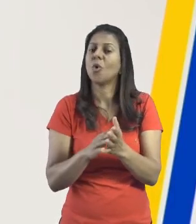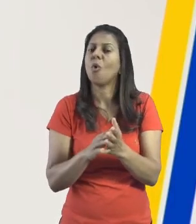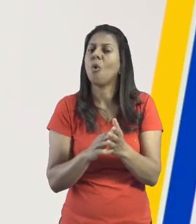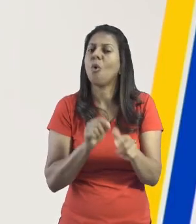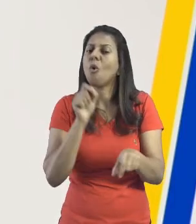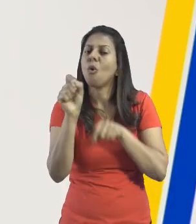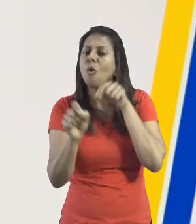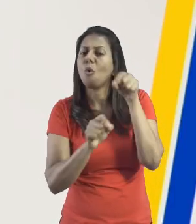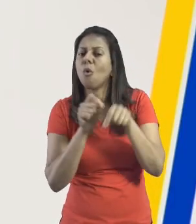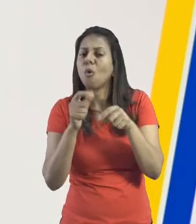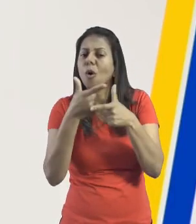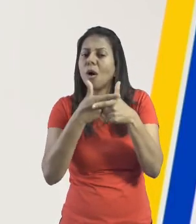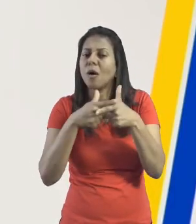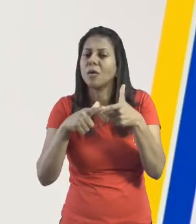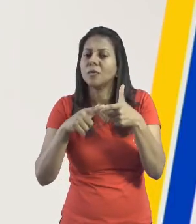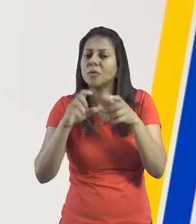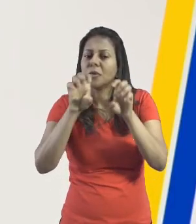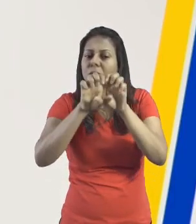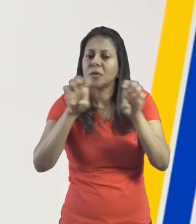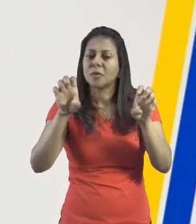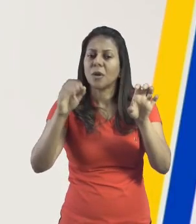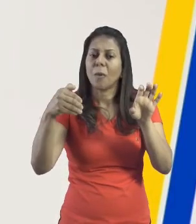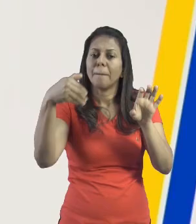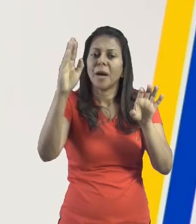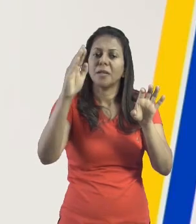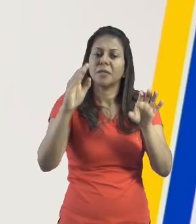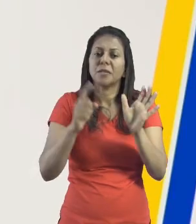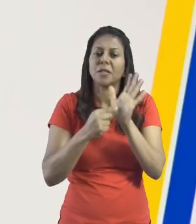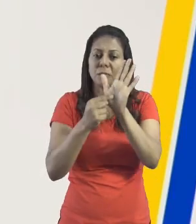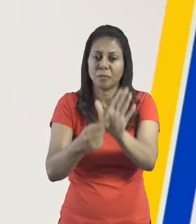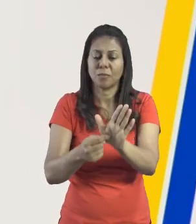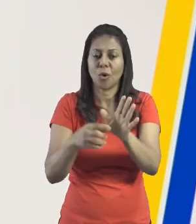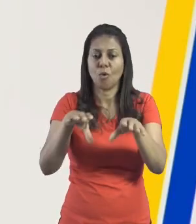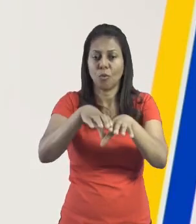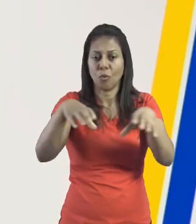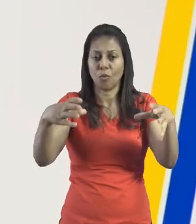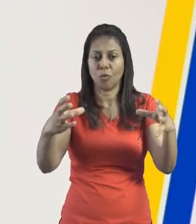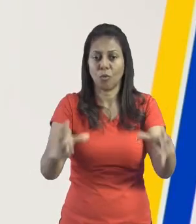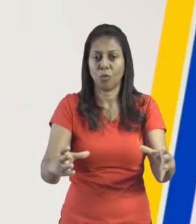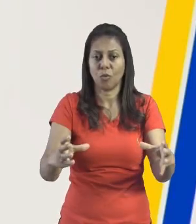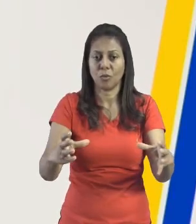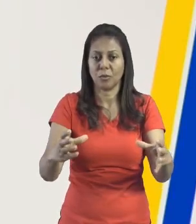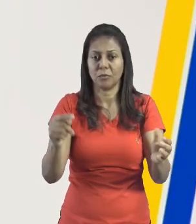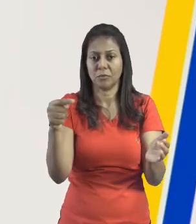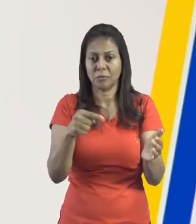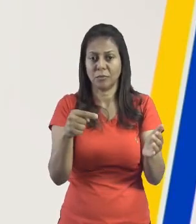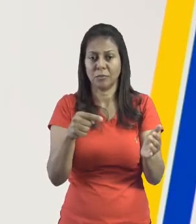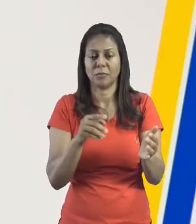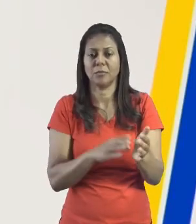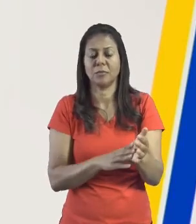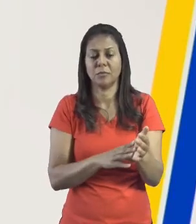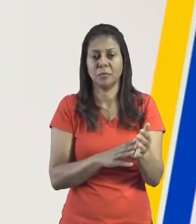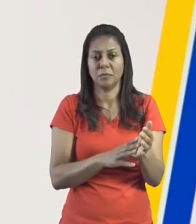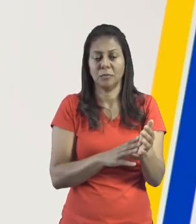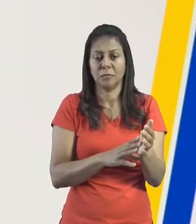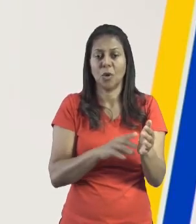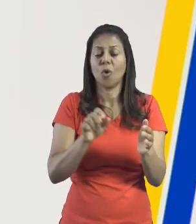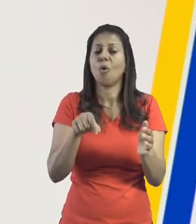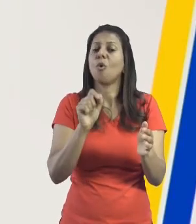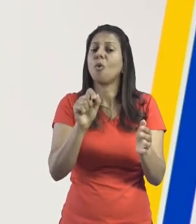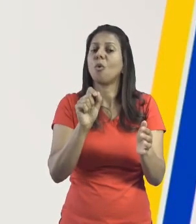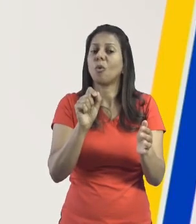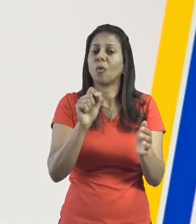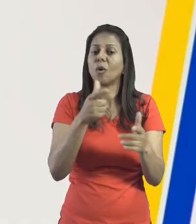maior coeficiente da equação que representa o volume desse sólido? Ou seja, qual o